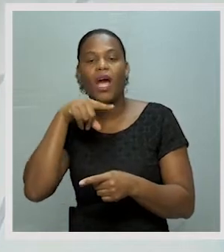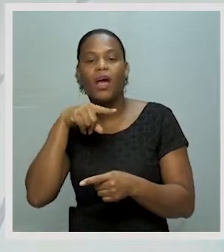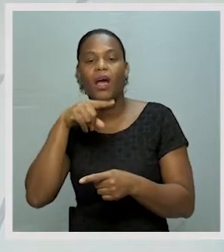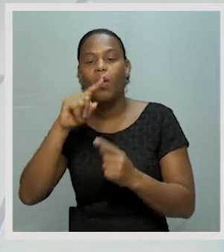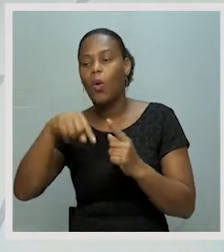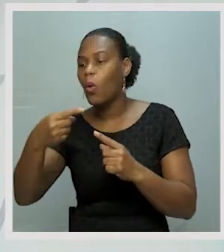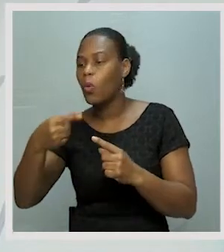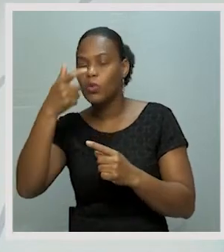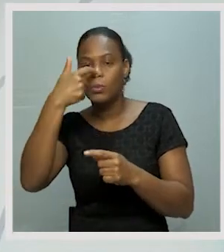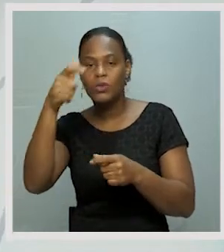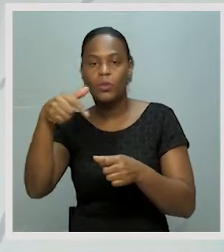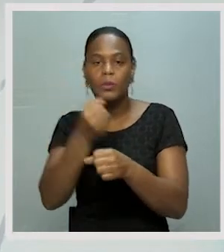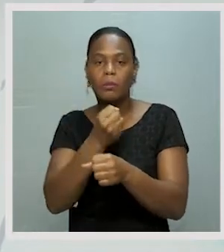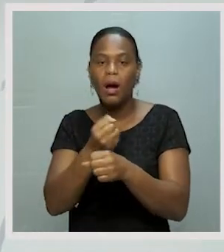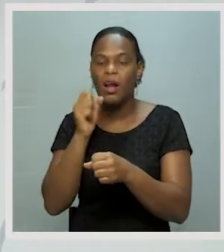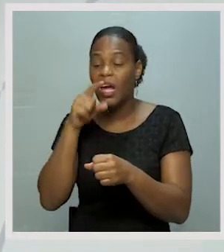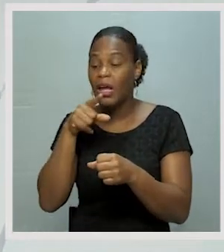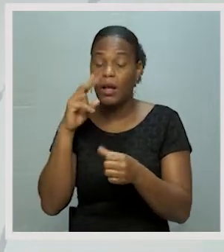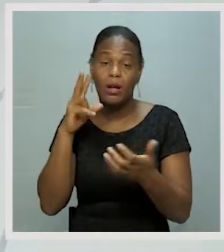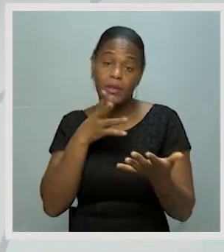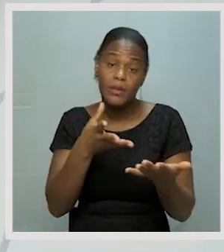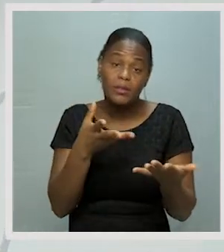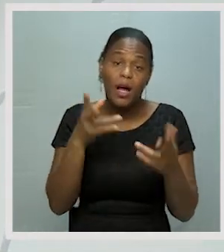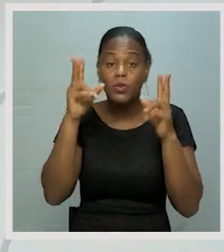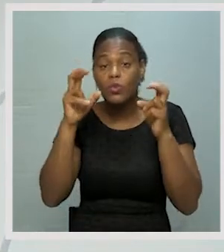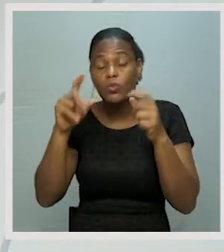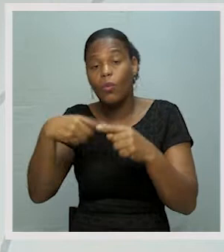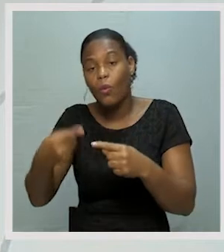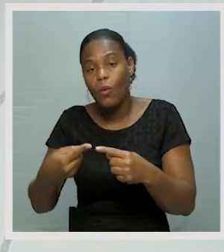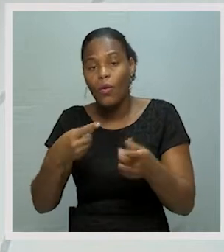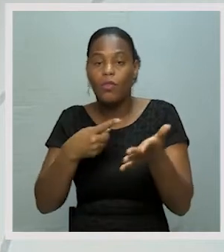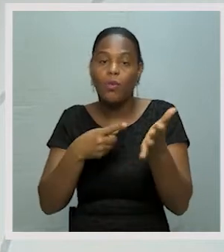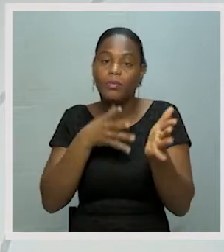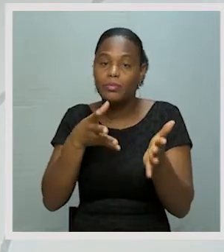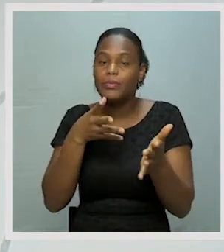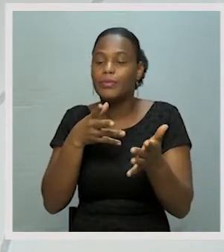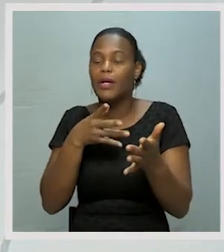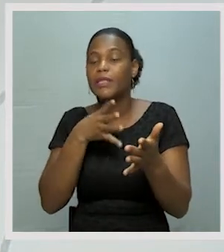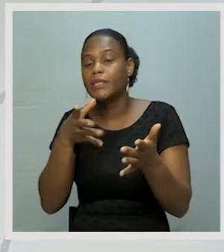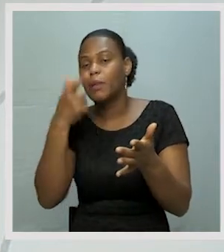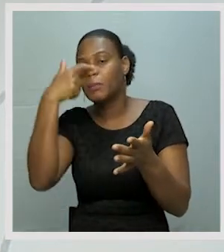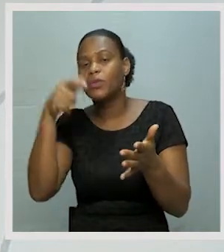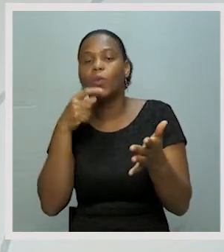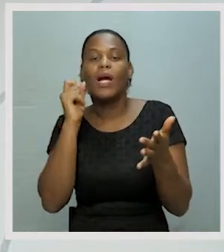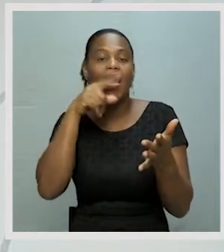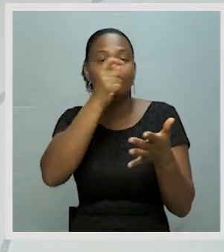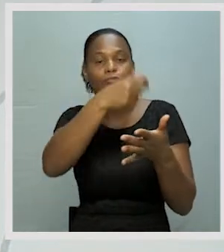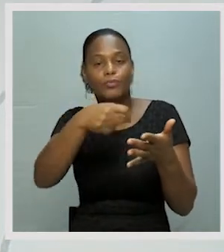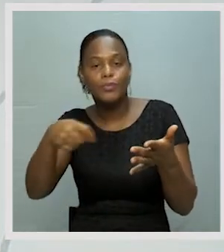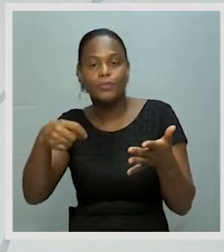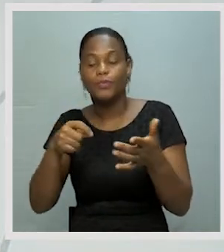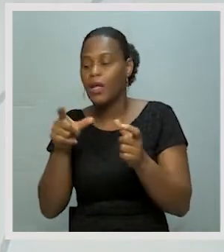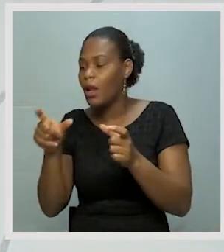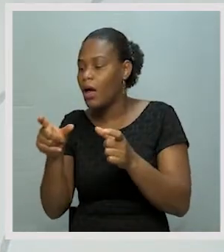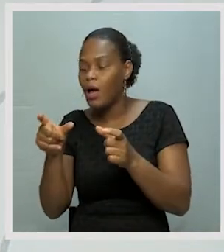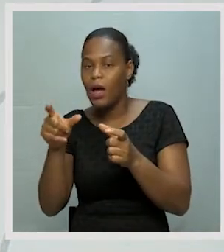ou a um outro assunto. Você faz referência, você refere, né? Você cita, tira e traz para